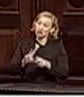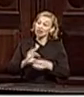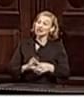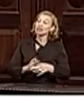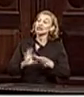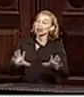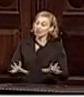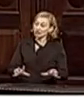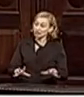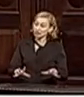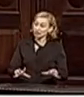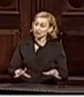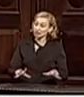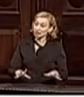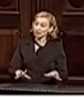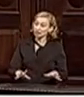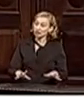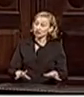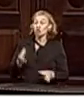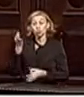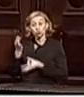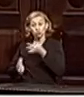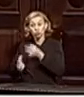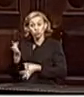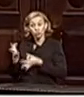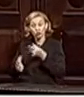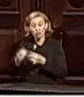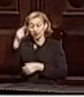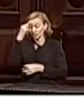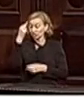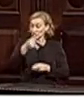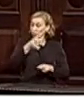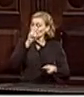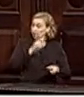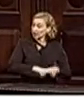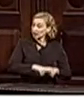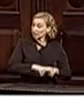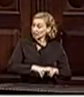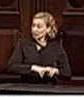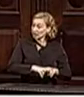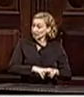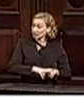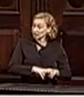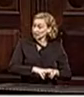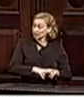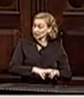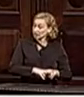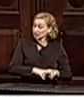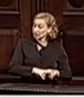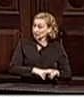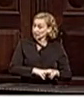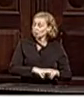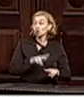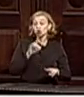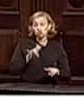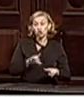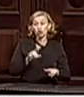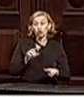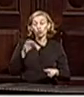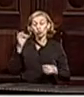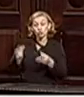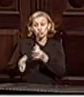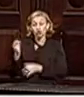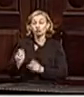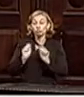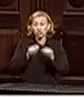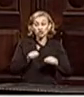emitir o alvará de soltura perante a comunicação da Assembleia do que